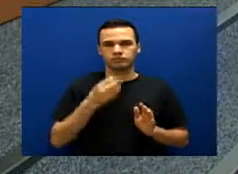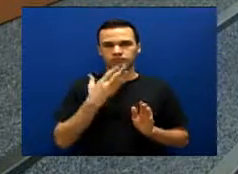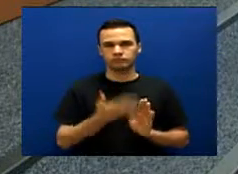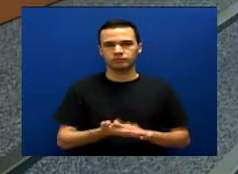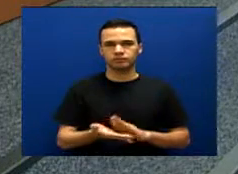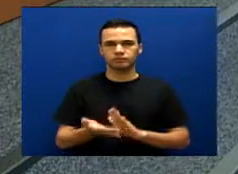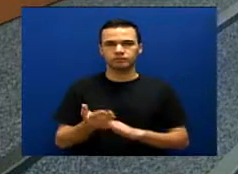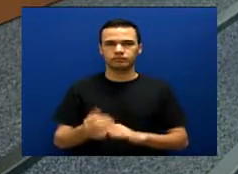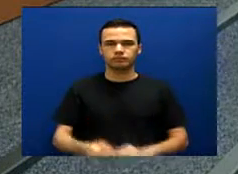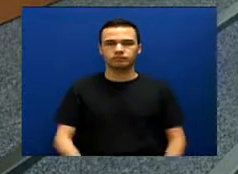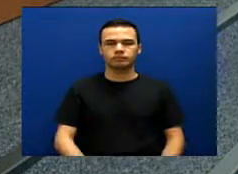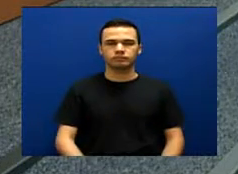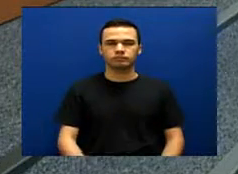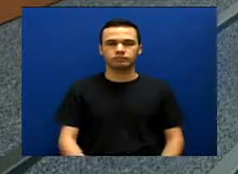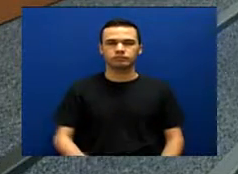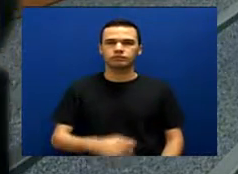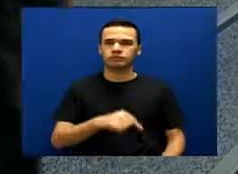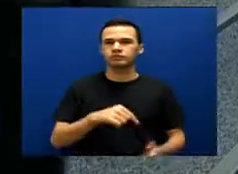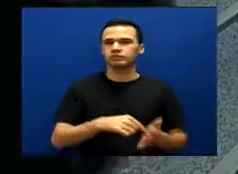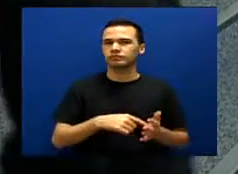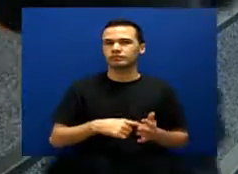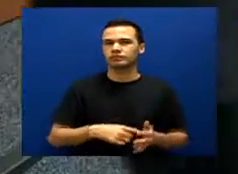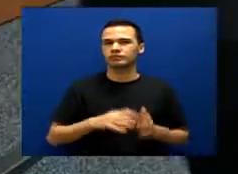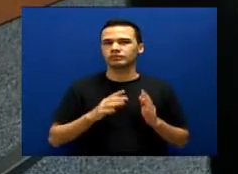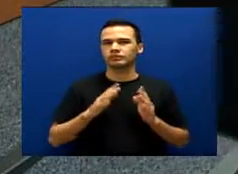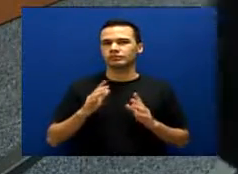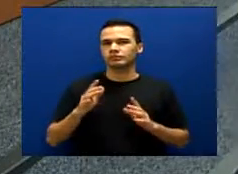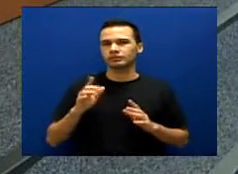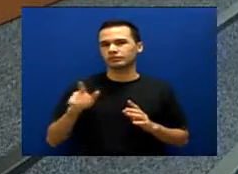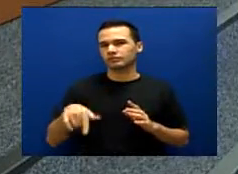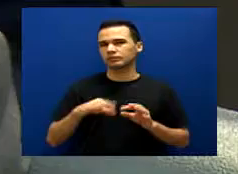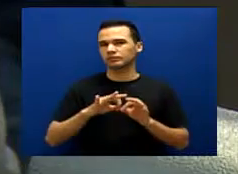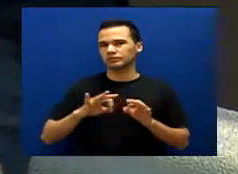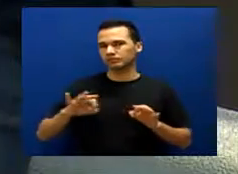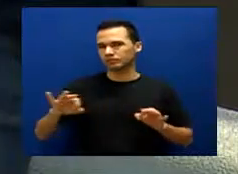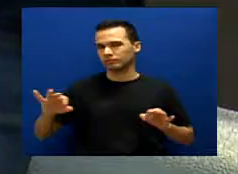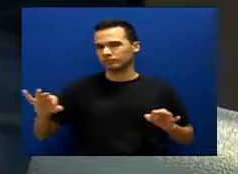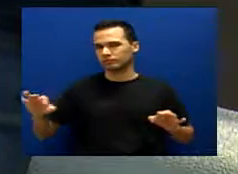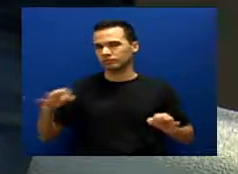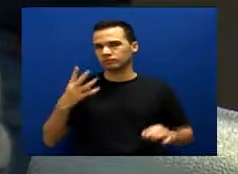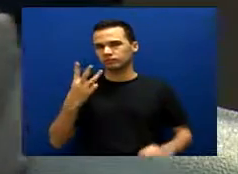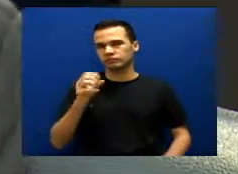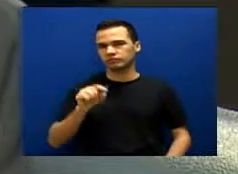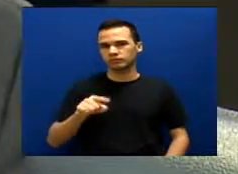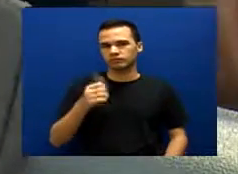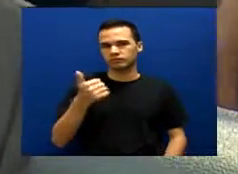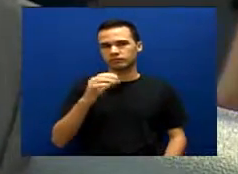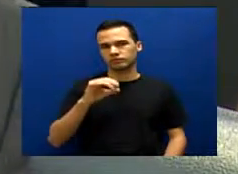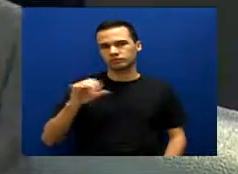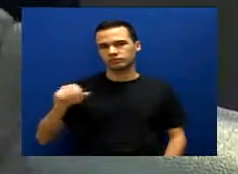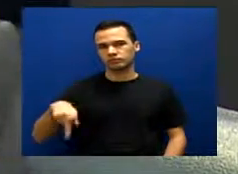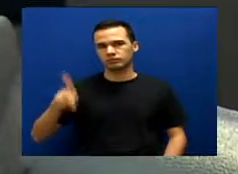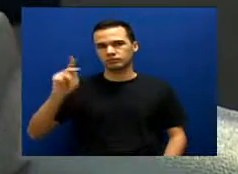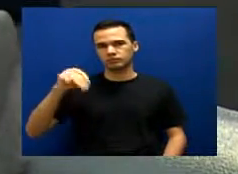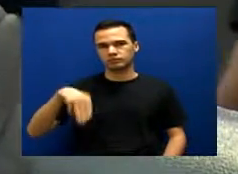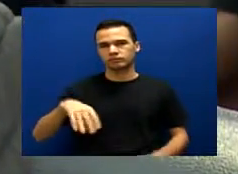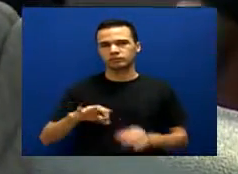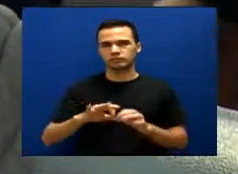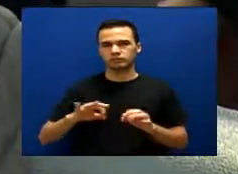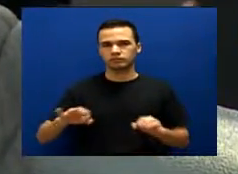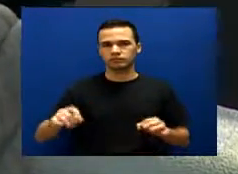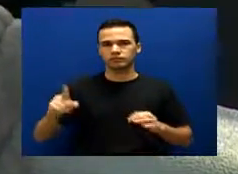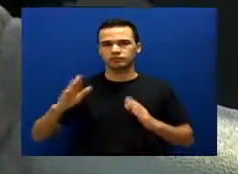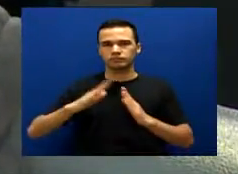de congratulações, embora estejamos a 3.100 quilômetros de distância, vai para a